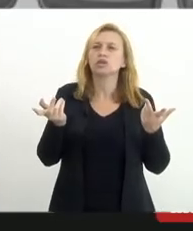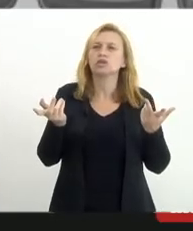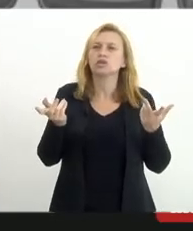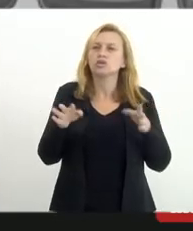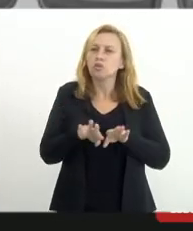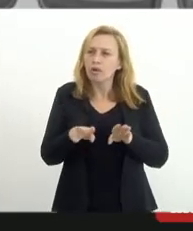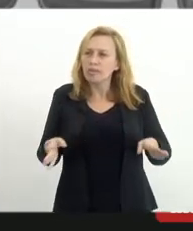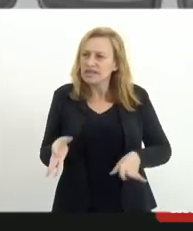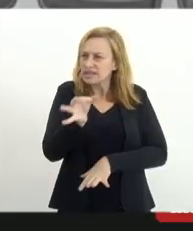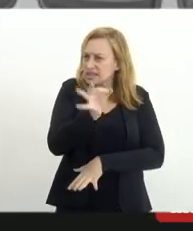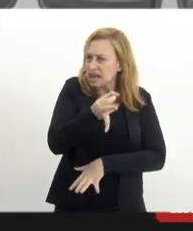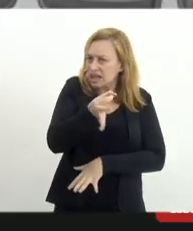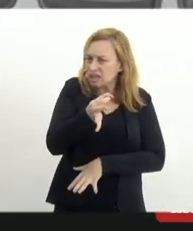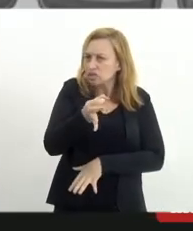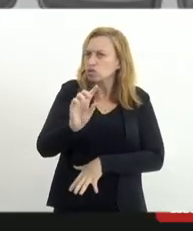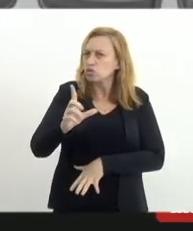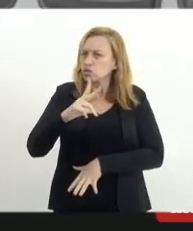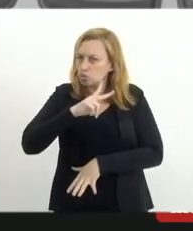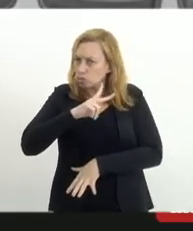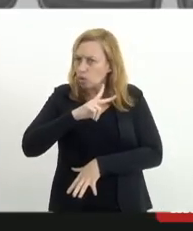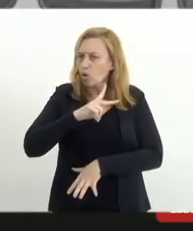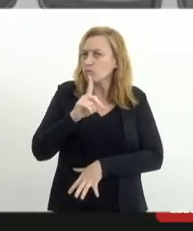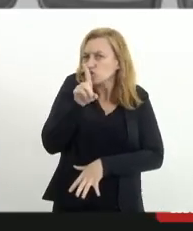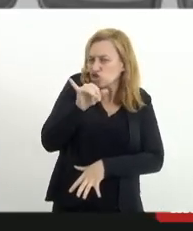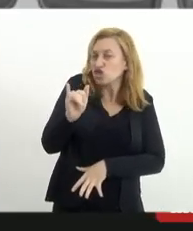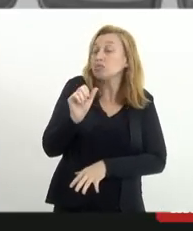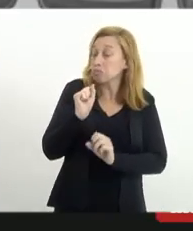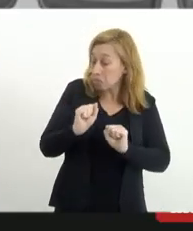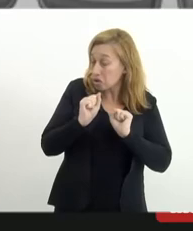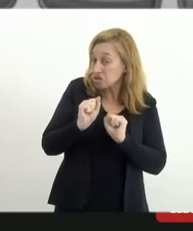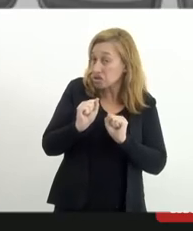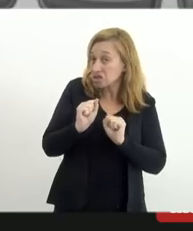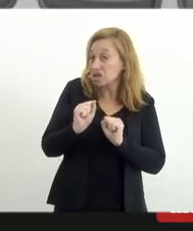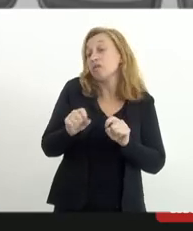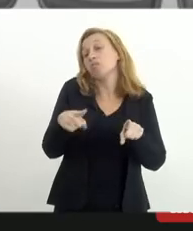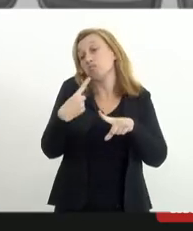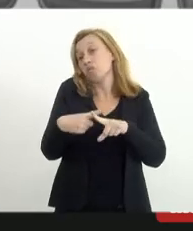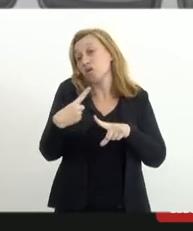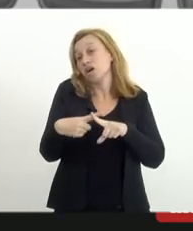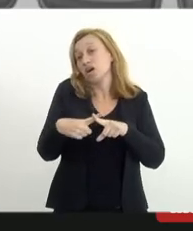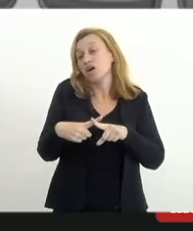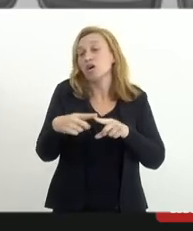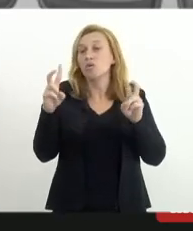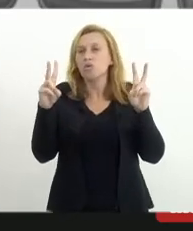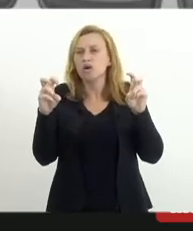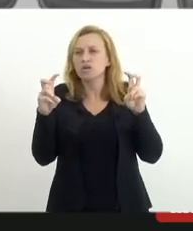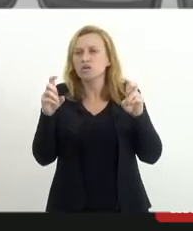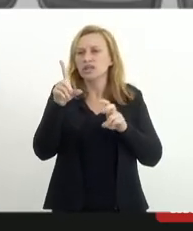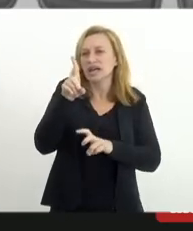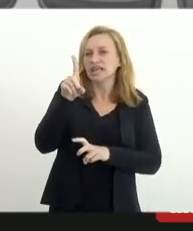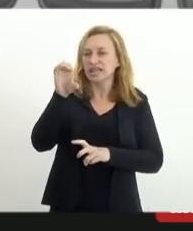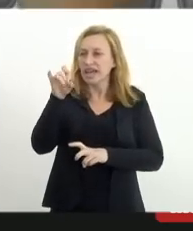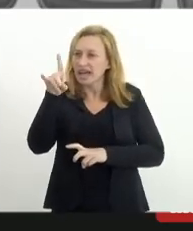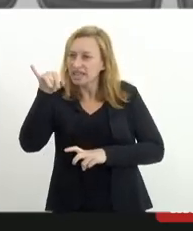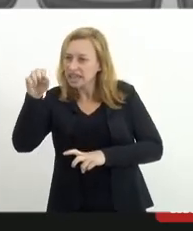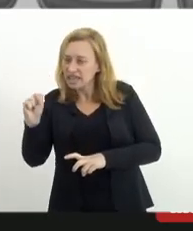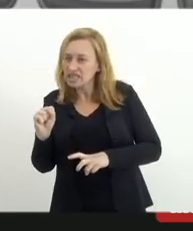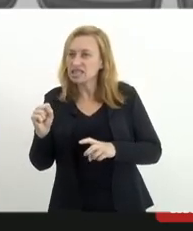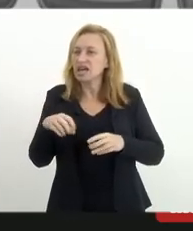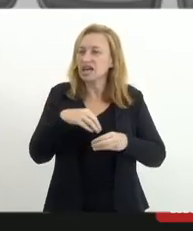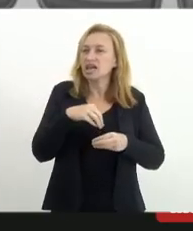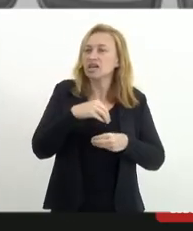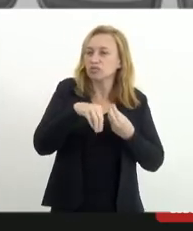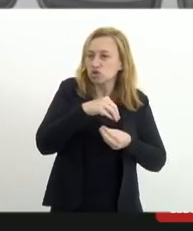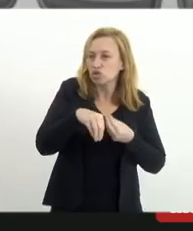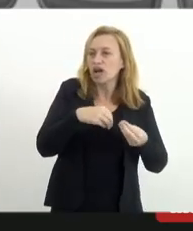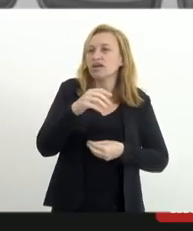mesa distinta, pode ser no próprio, no mesmo dia, até porque a questão da decadência ela envolve a ANP, envolve